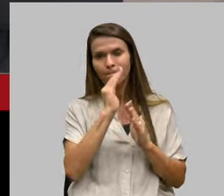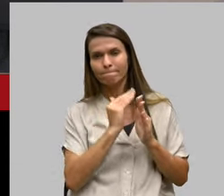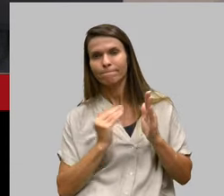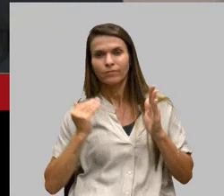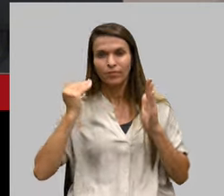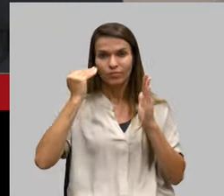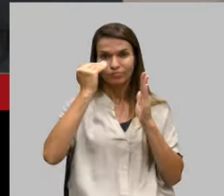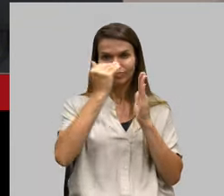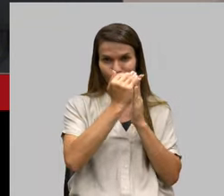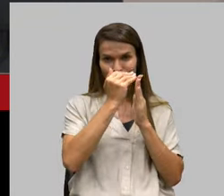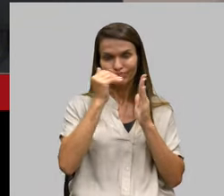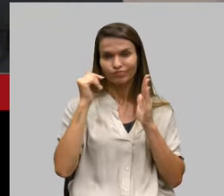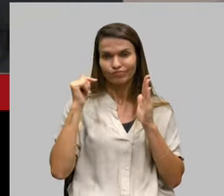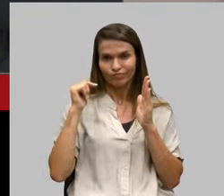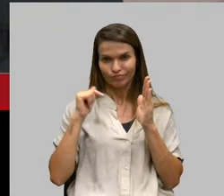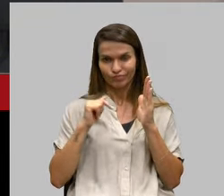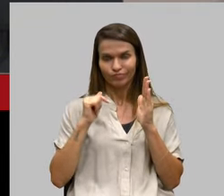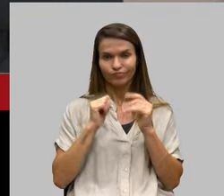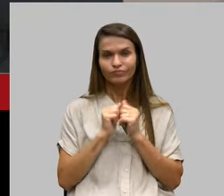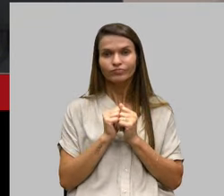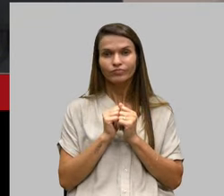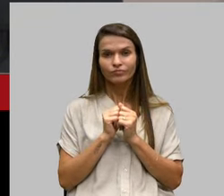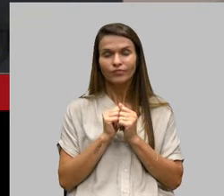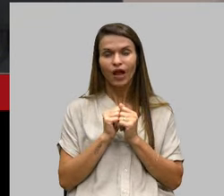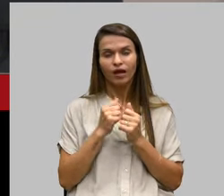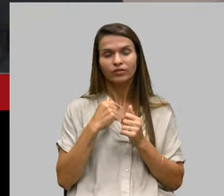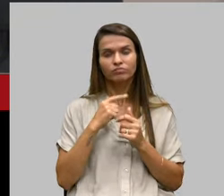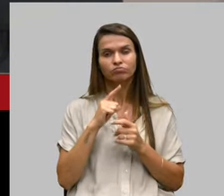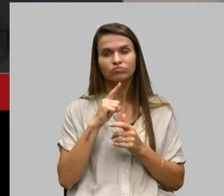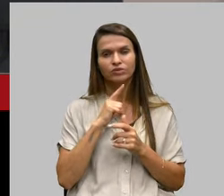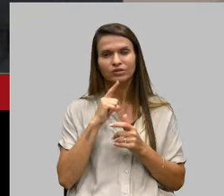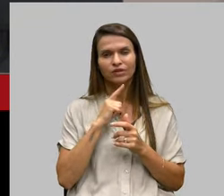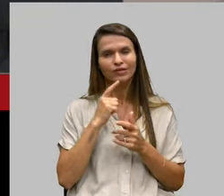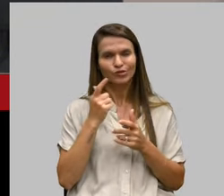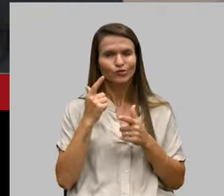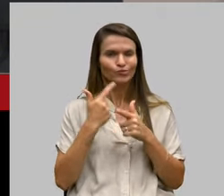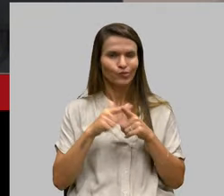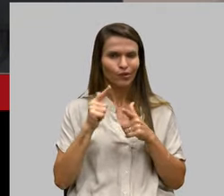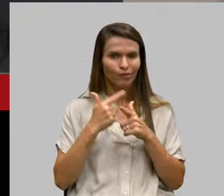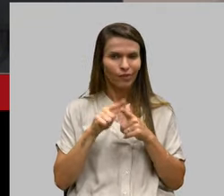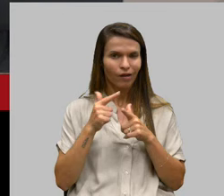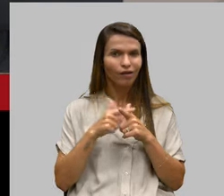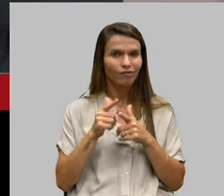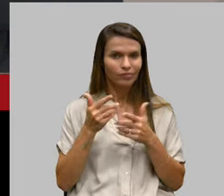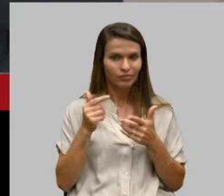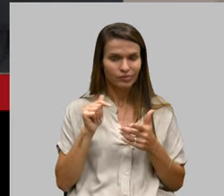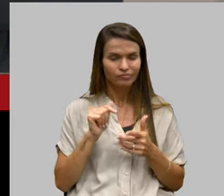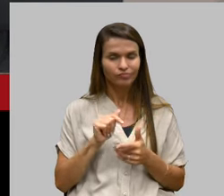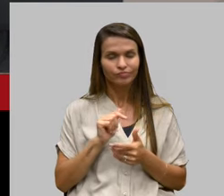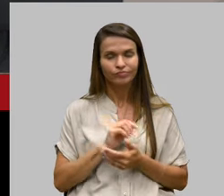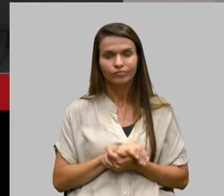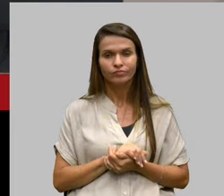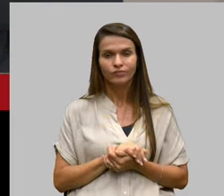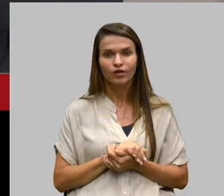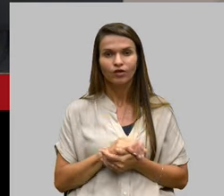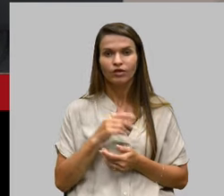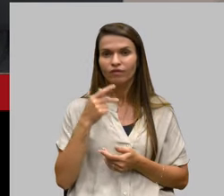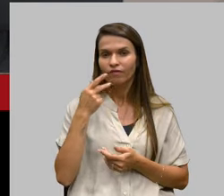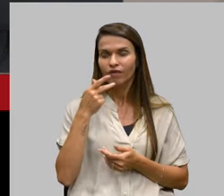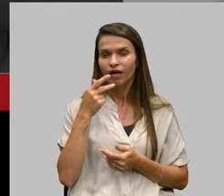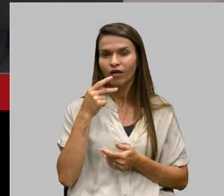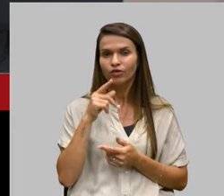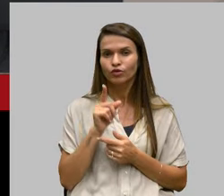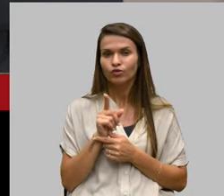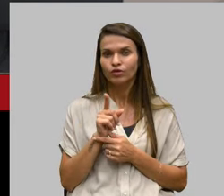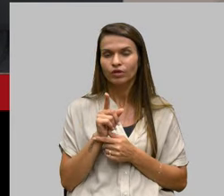questão e é daí que nascemos os nossos déficits né Eh eu tava falando com o déficit de uma qua